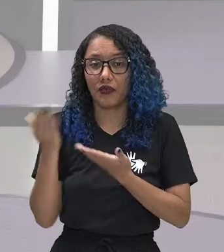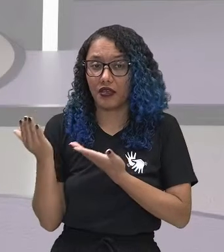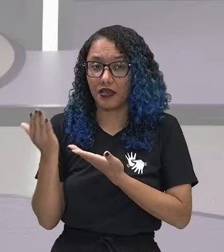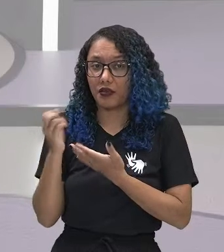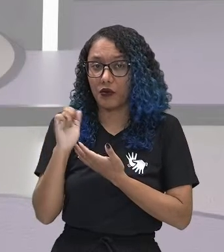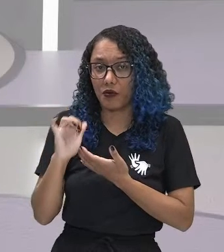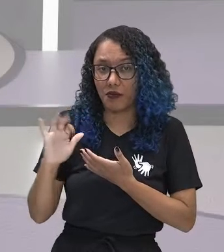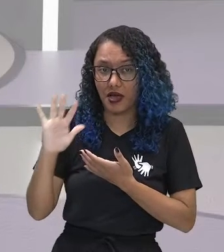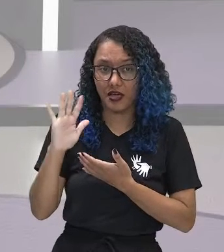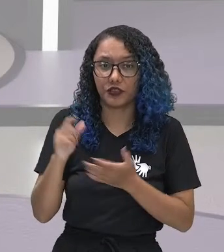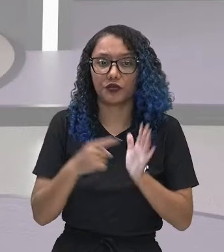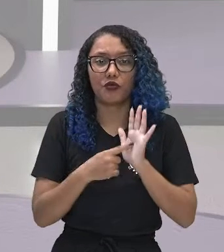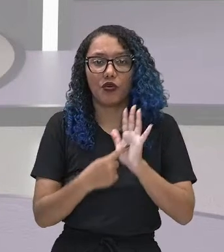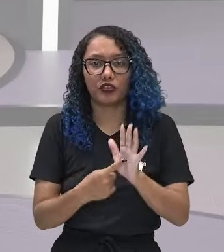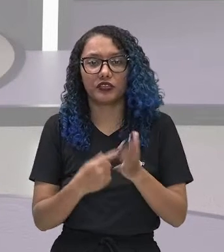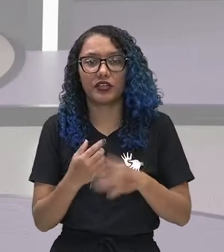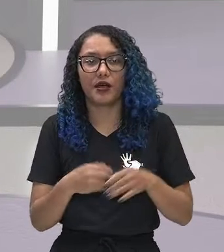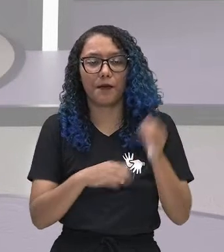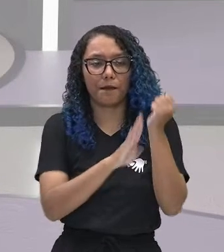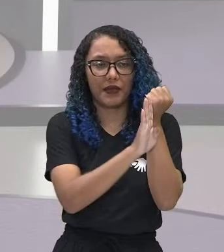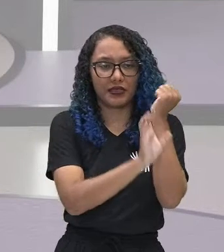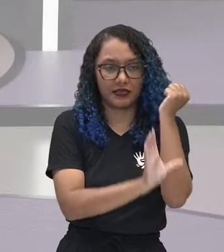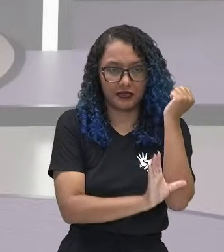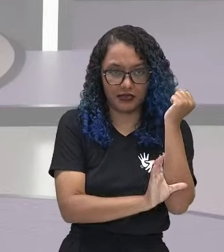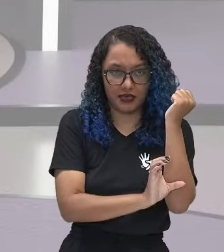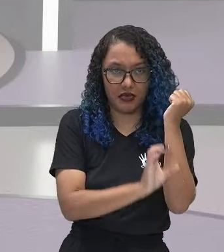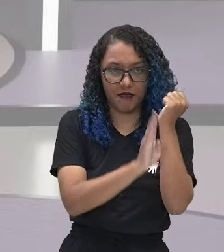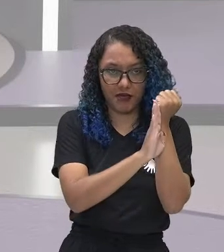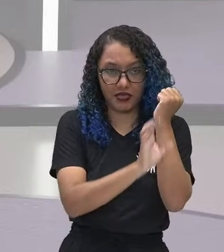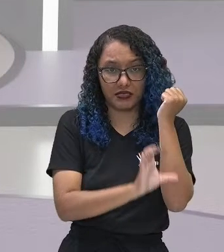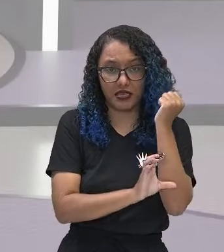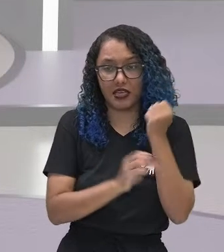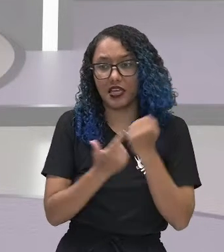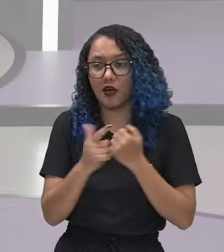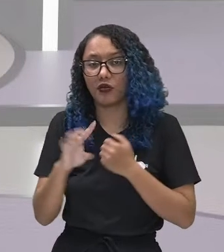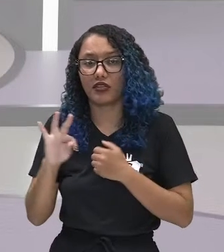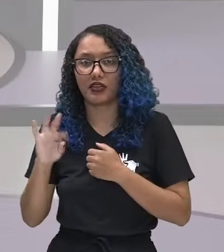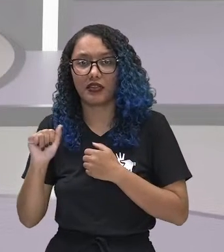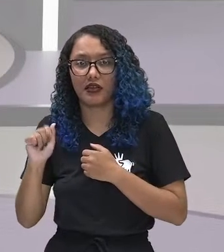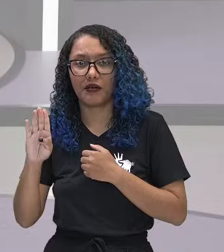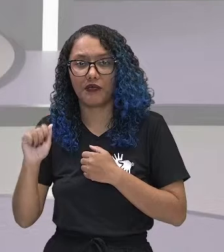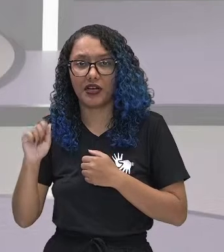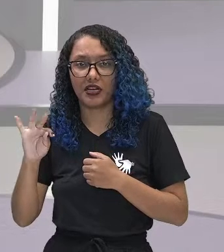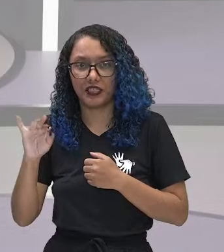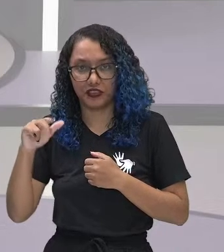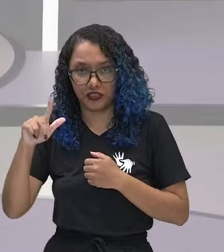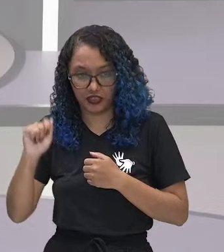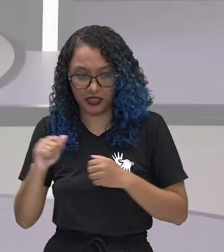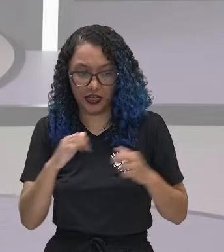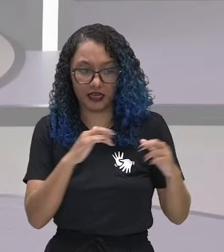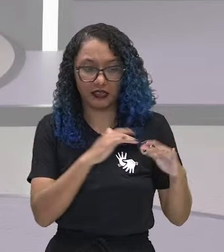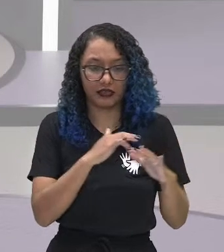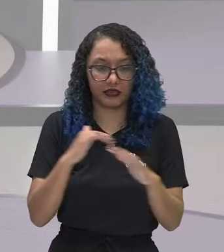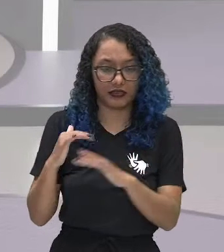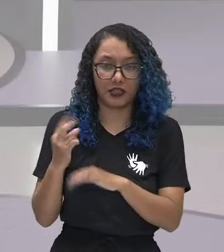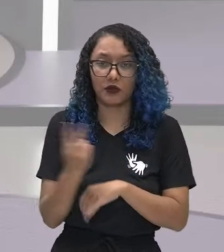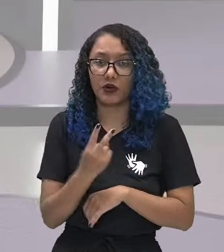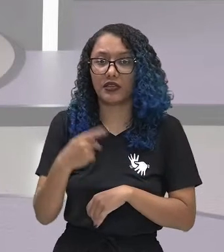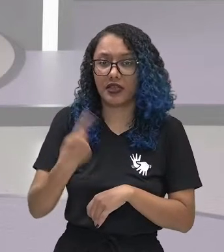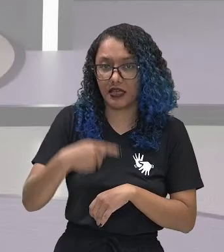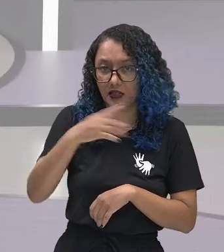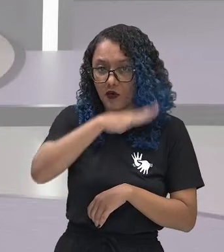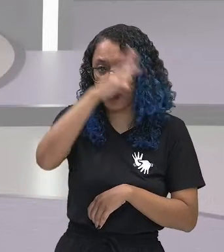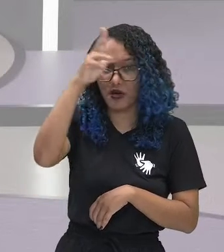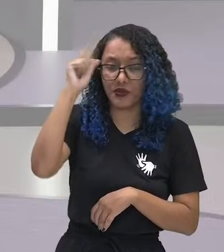Constant e Tabatinga, que são duas cidades do interior aqui do Amazonas. Como é que a gente faz então para calcular